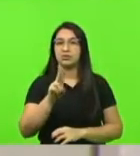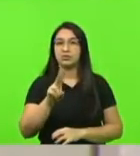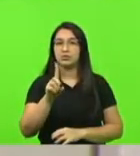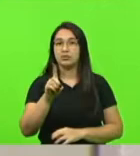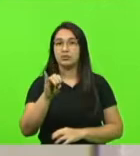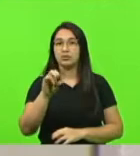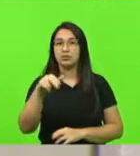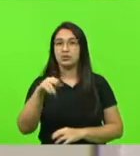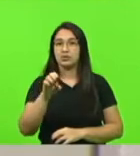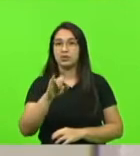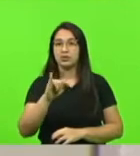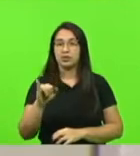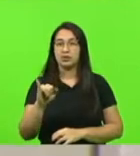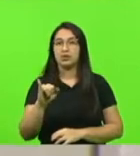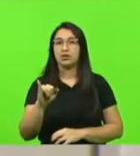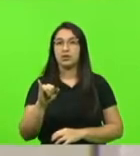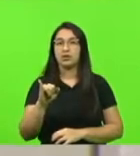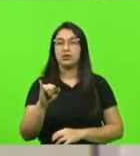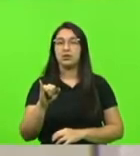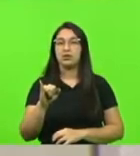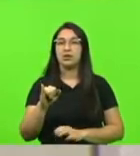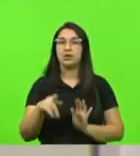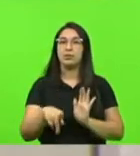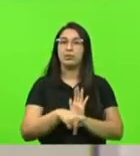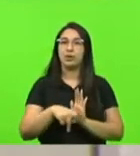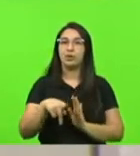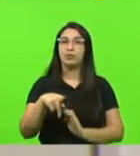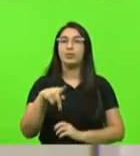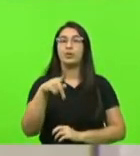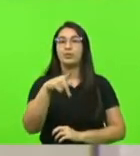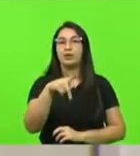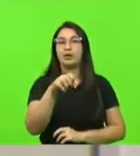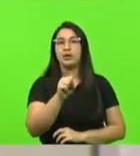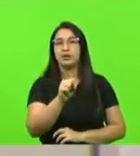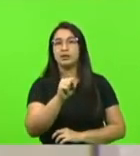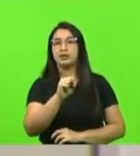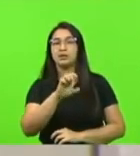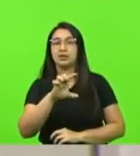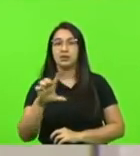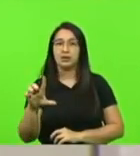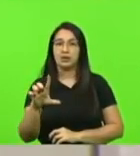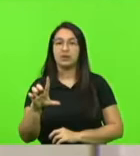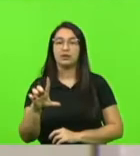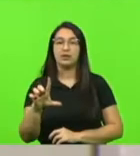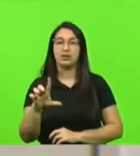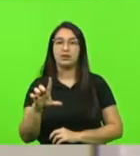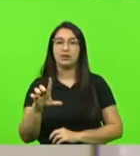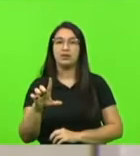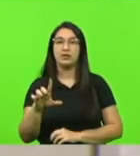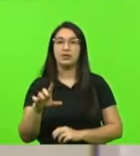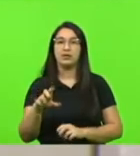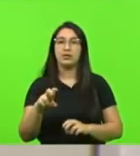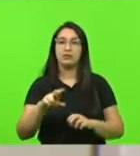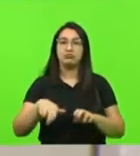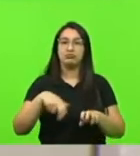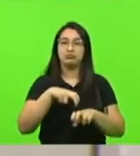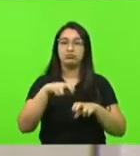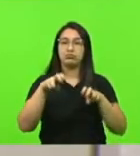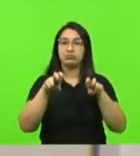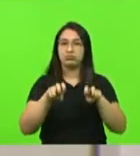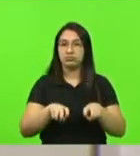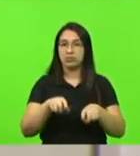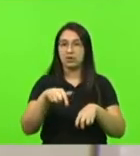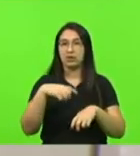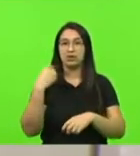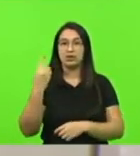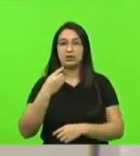Floriano, primeiro suplente do Partido Social Liberal, PSL, para ocupar a cadeira de deputado neste poder,